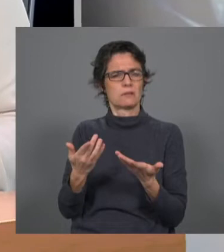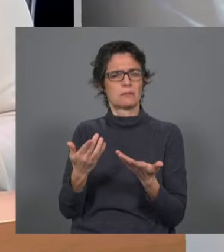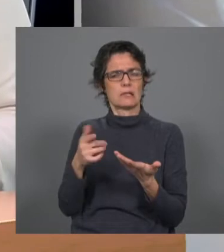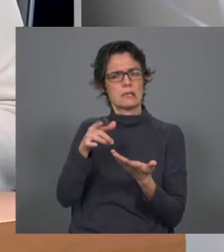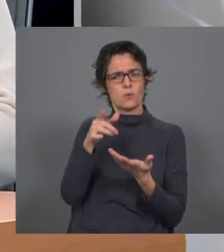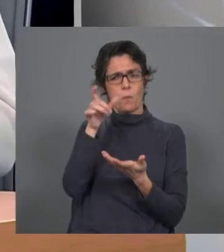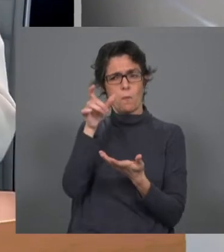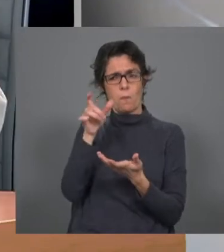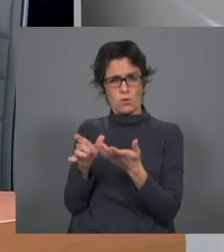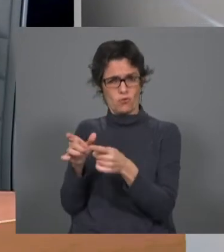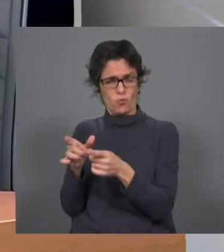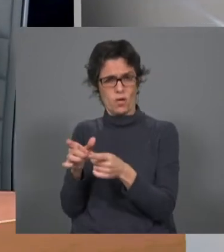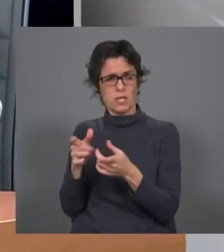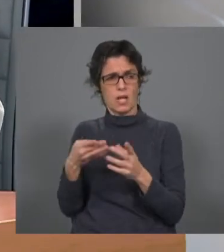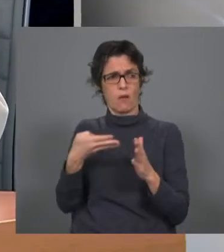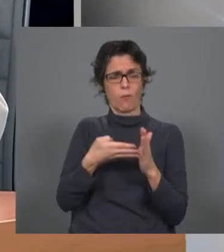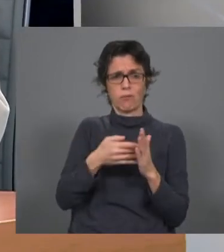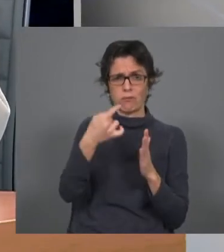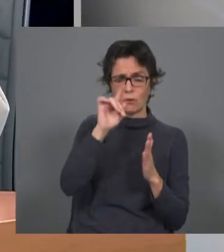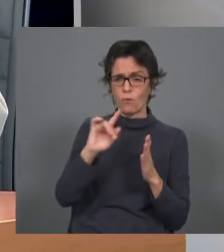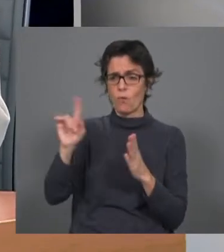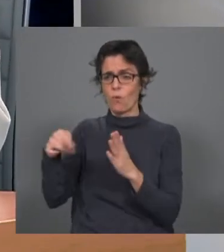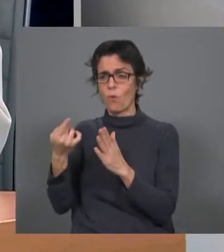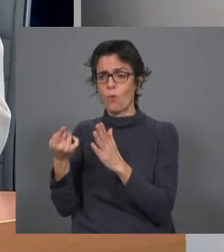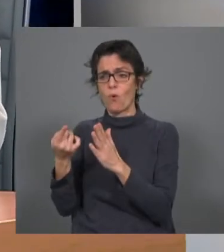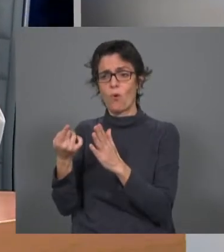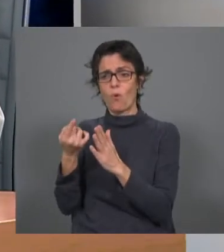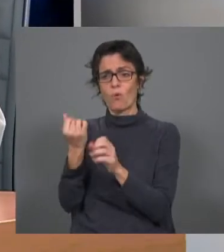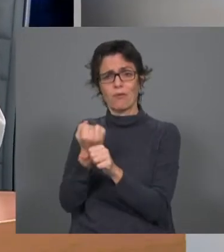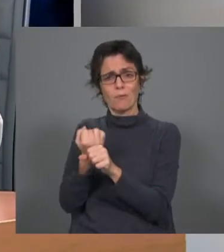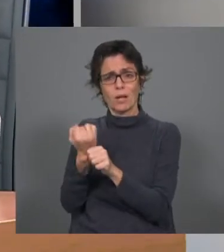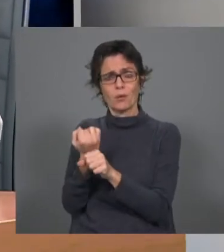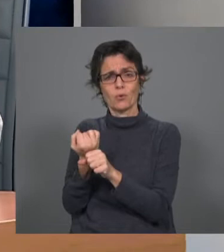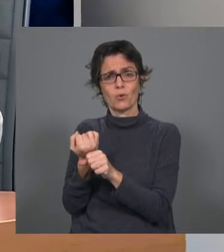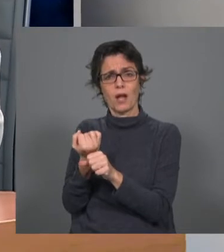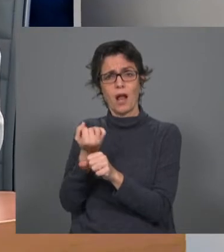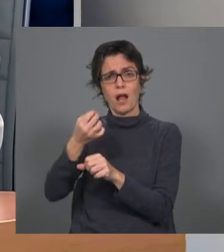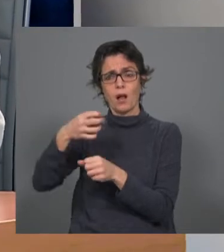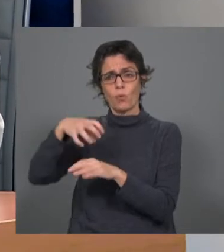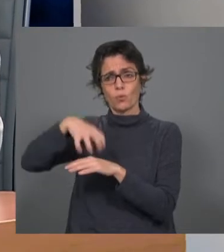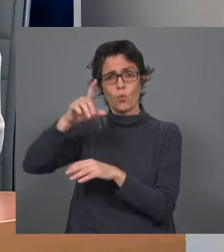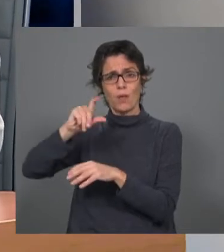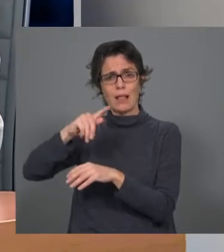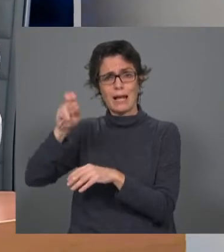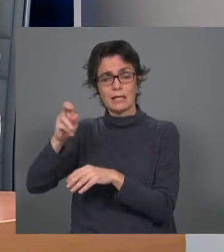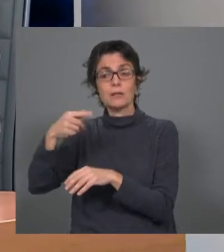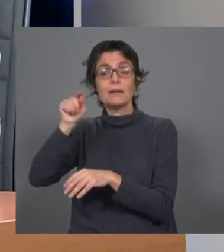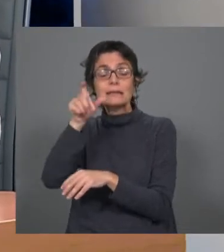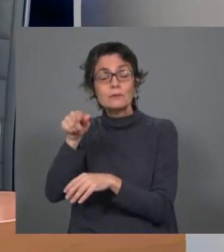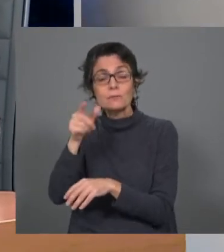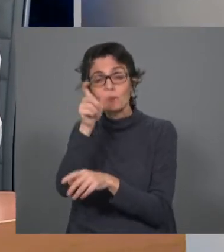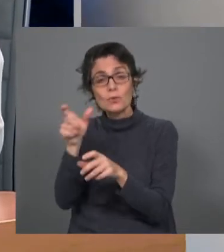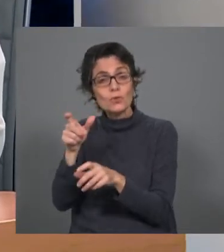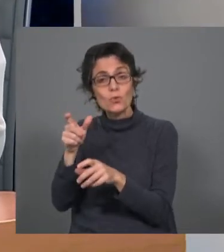nem utentes, nem trabalhadores formais dos lares, são pessoas que estão lá cotidianamente e que